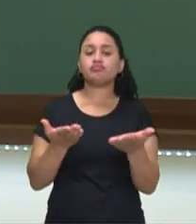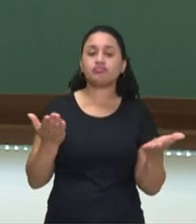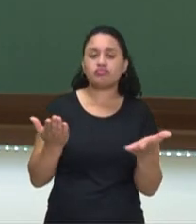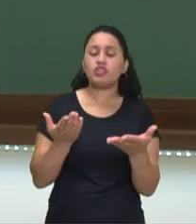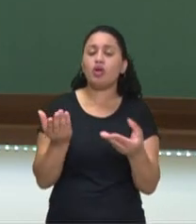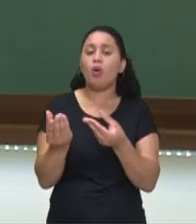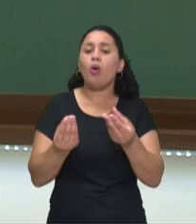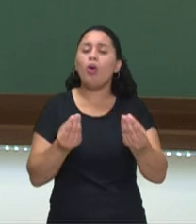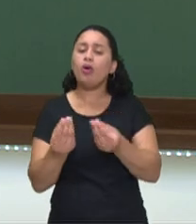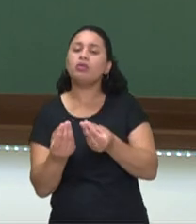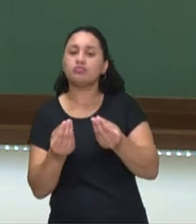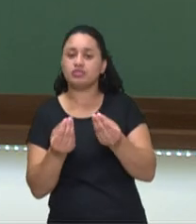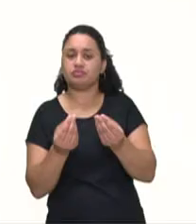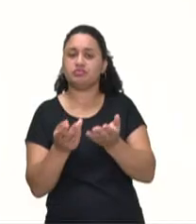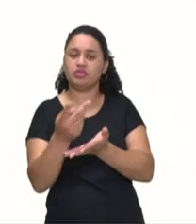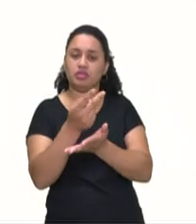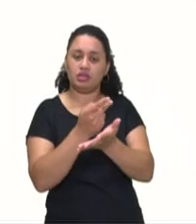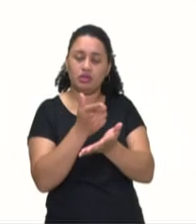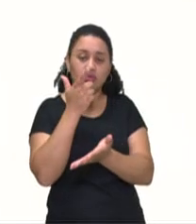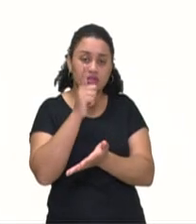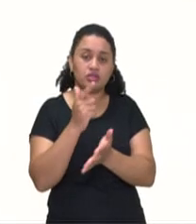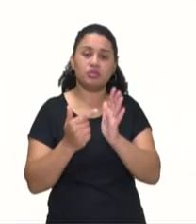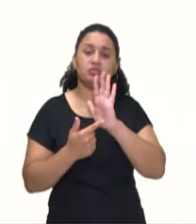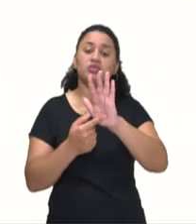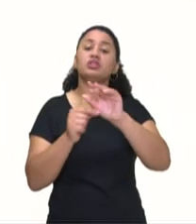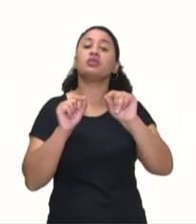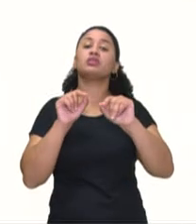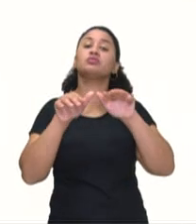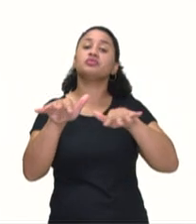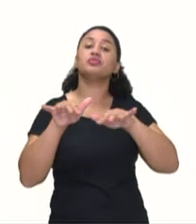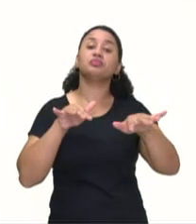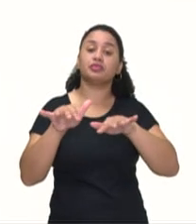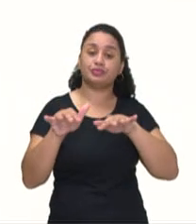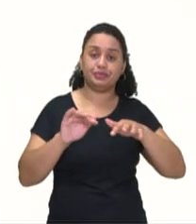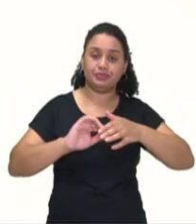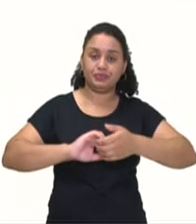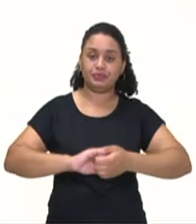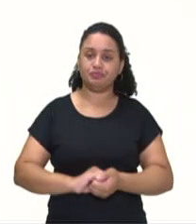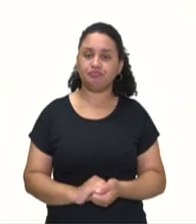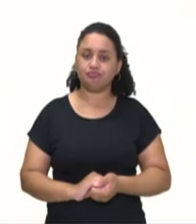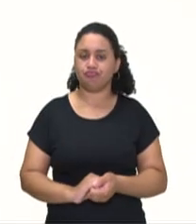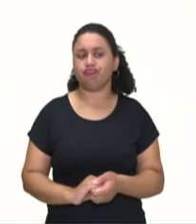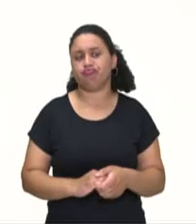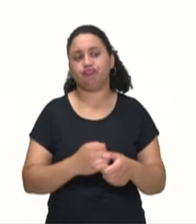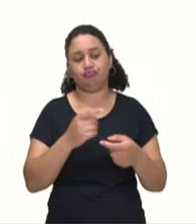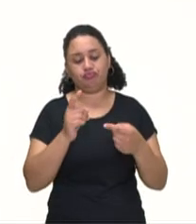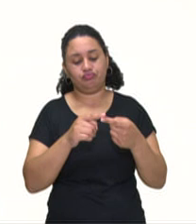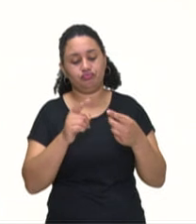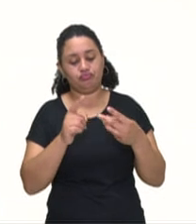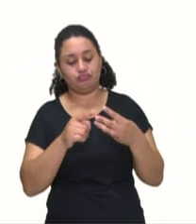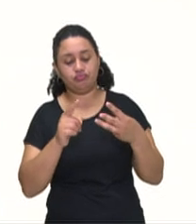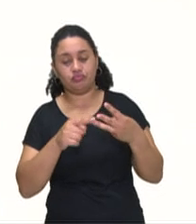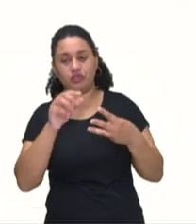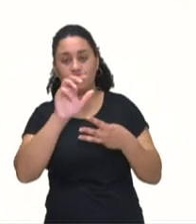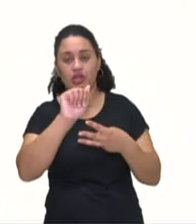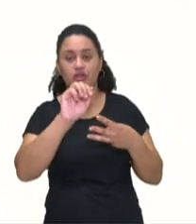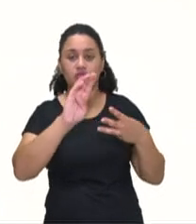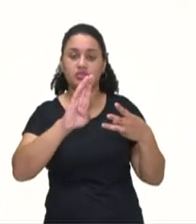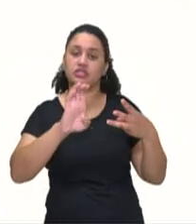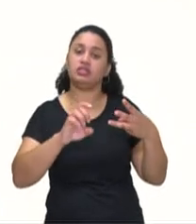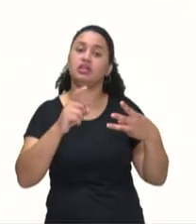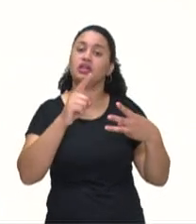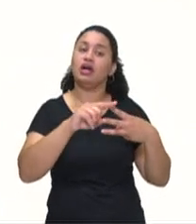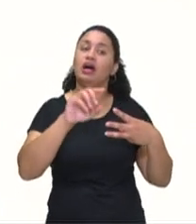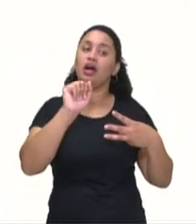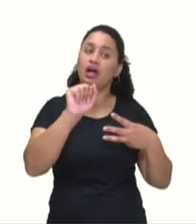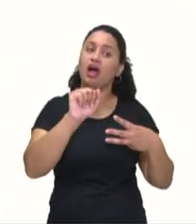atualidade, como podemos representar o movimento? Por meio de códigos inseridos